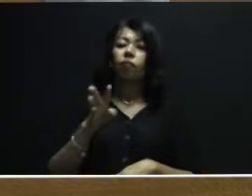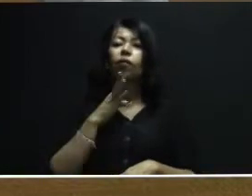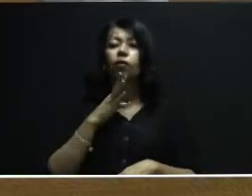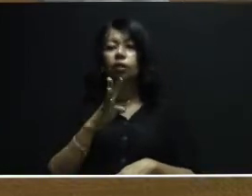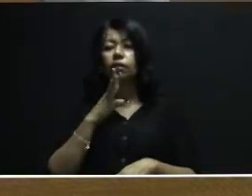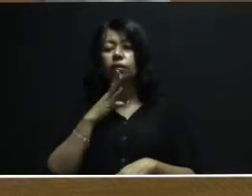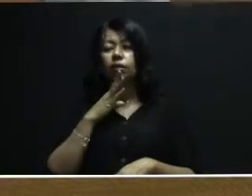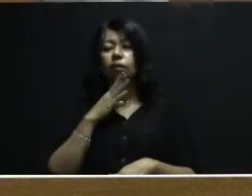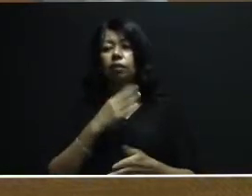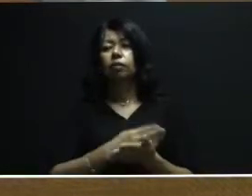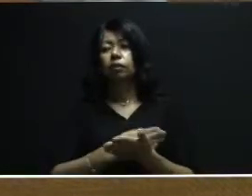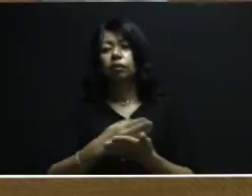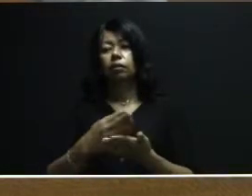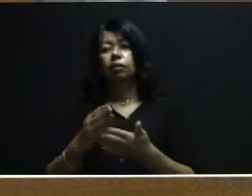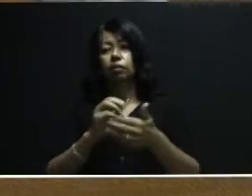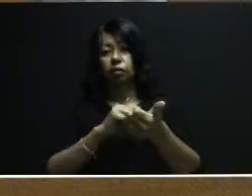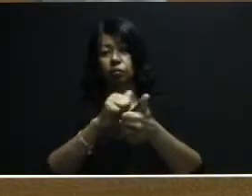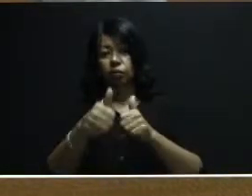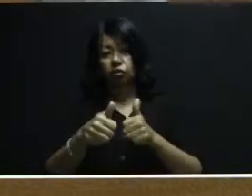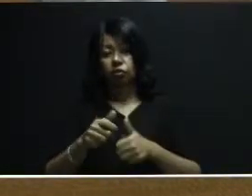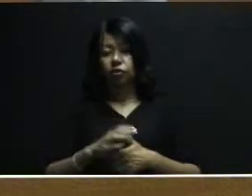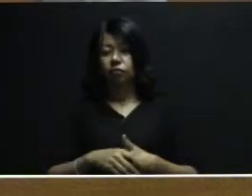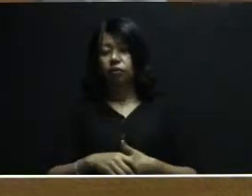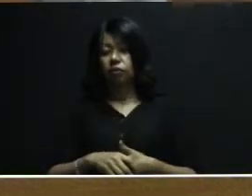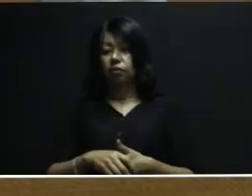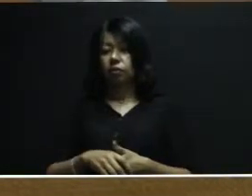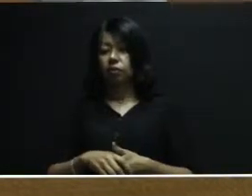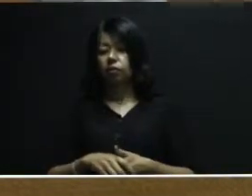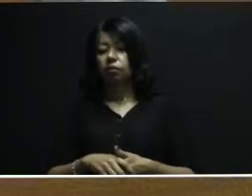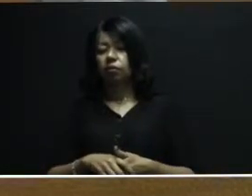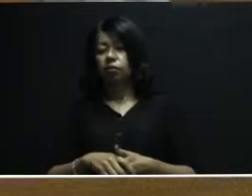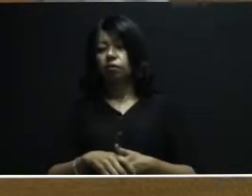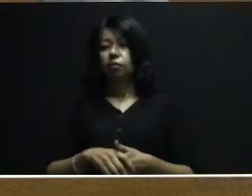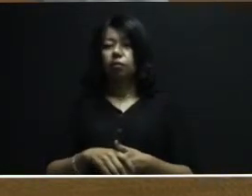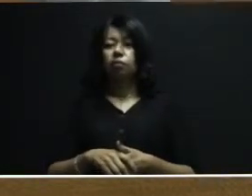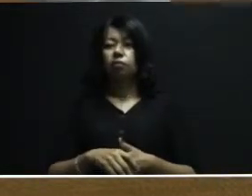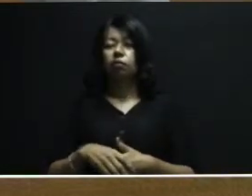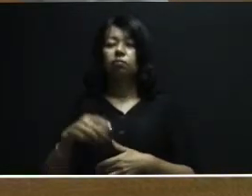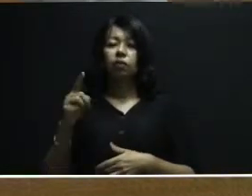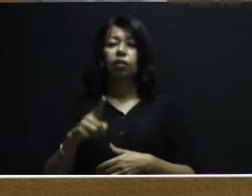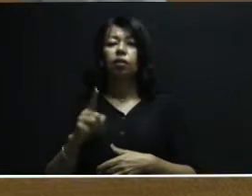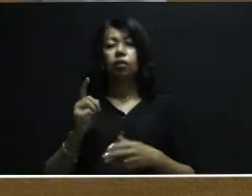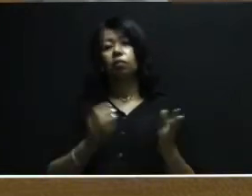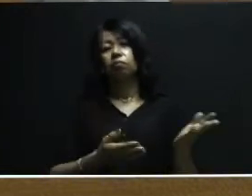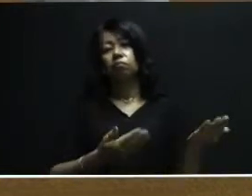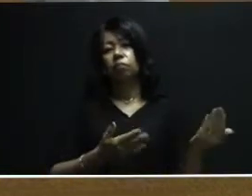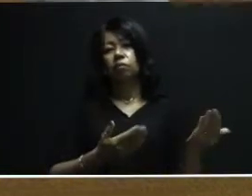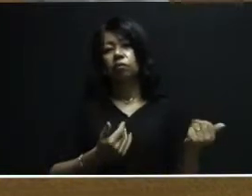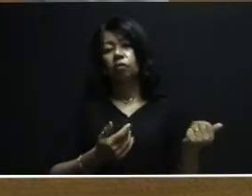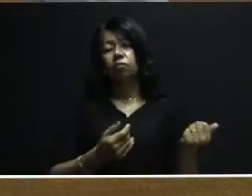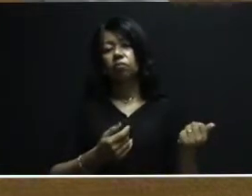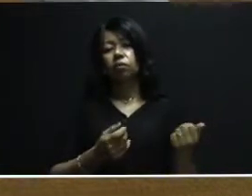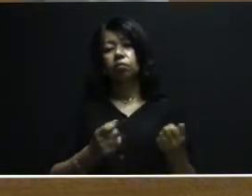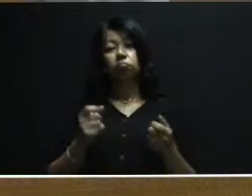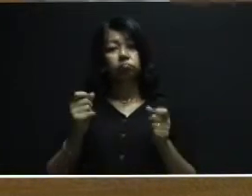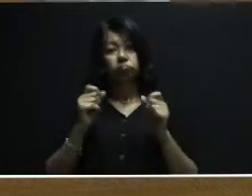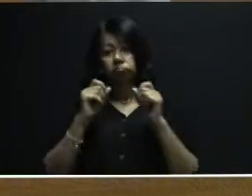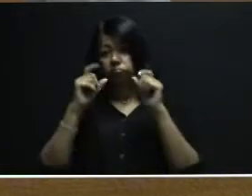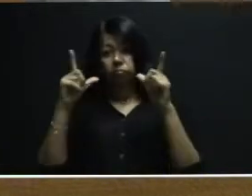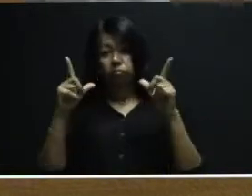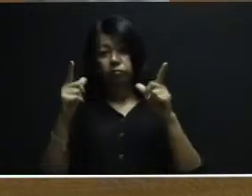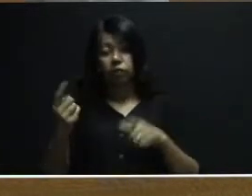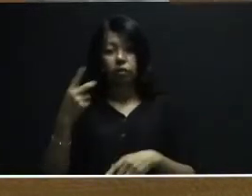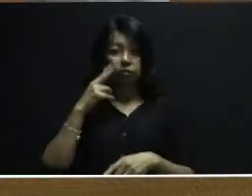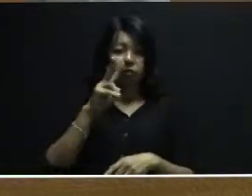conheciam a iniciação esportiva. E era ali que o garoto despertava para o esporte.